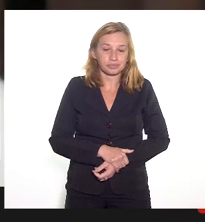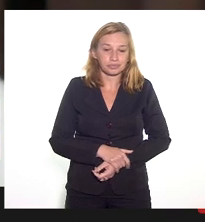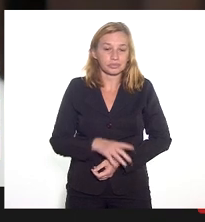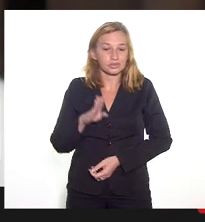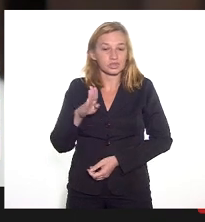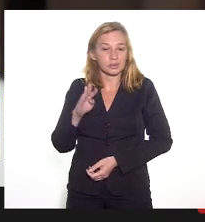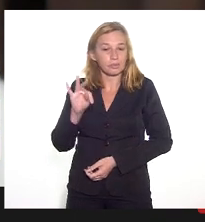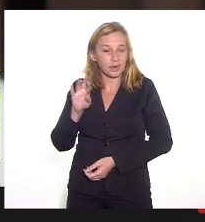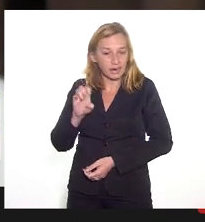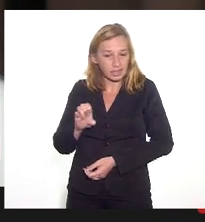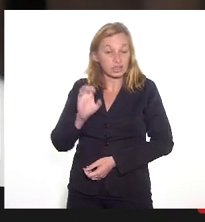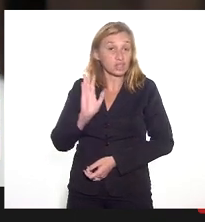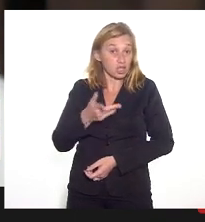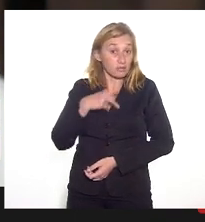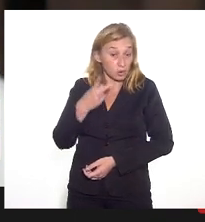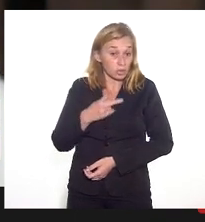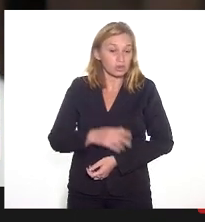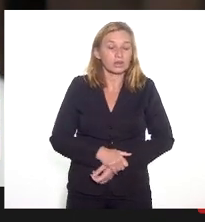Costa já nos colocou,